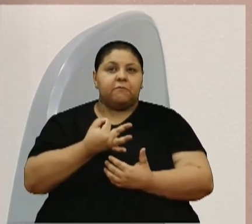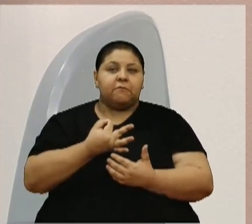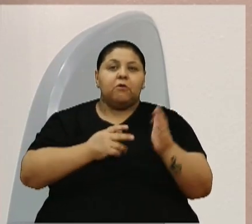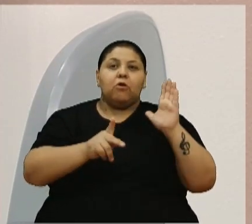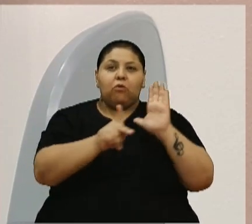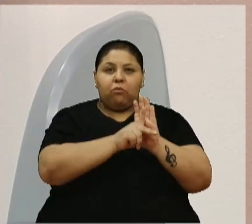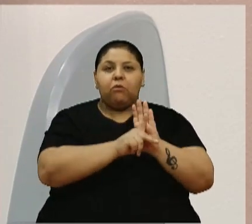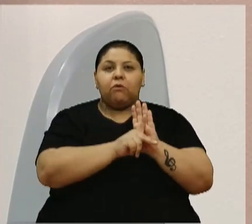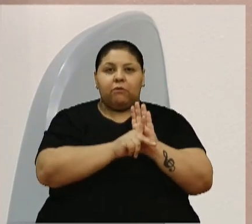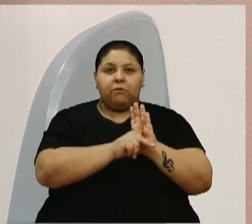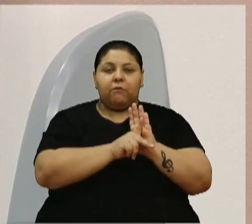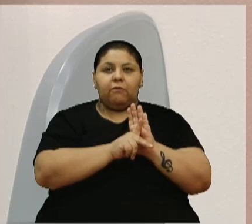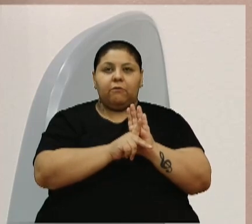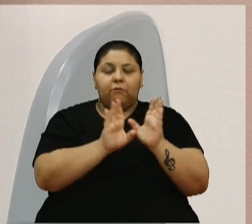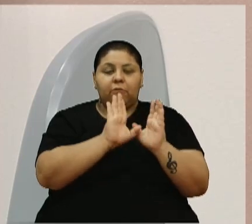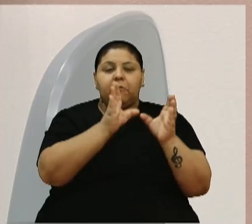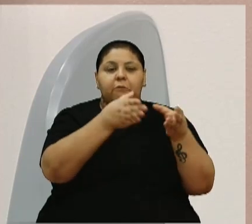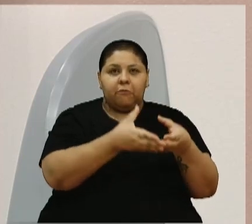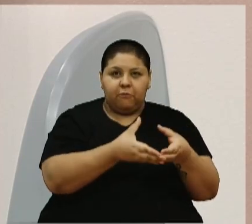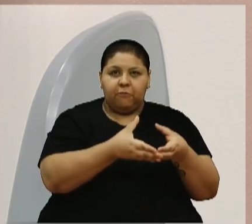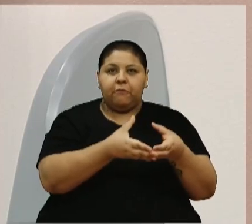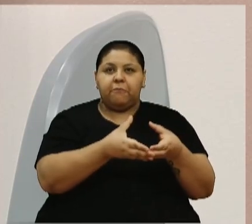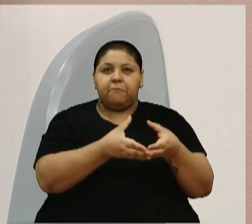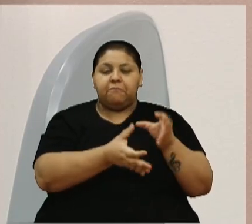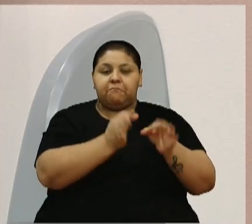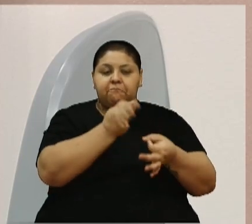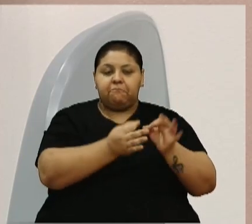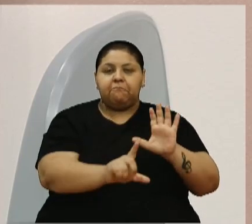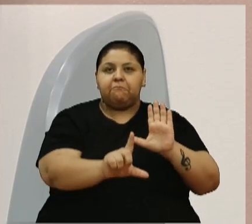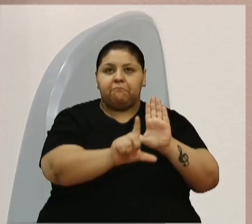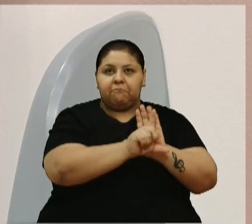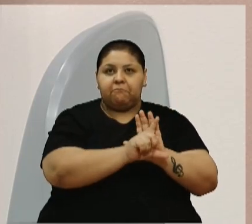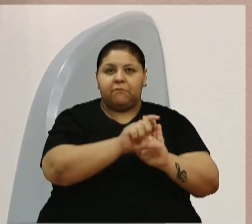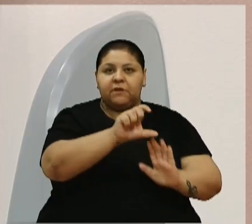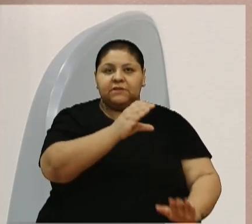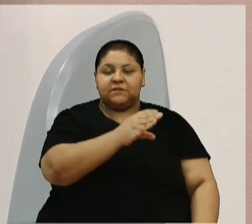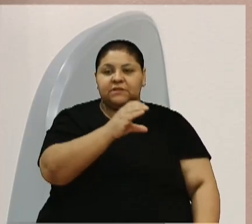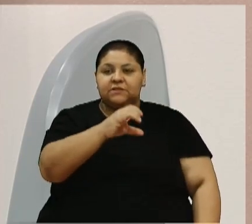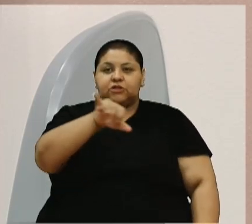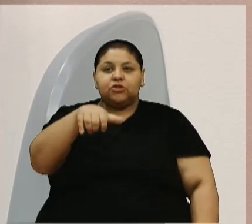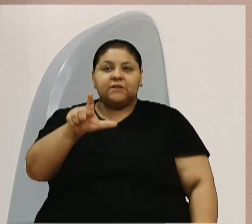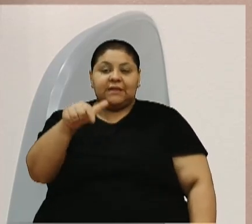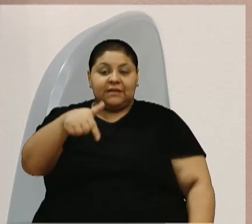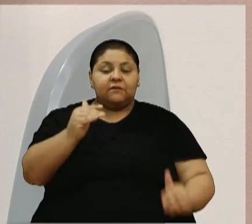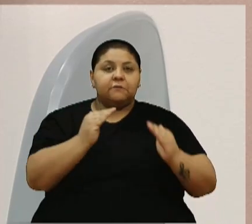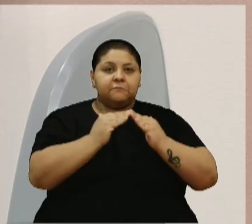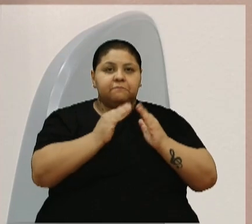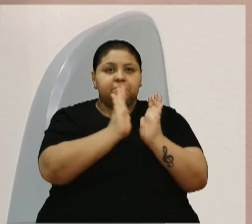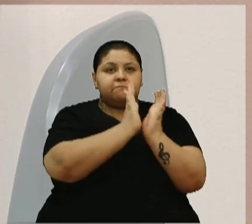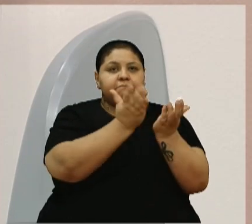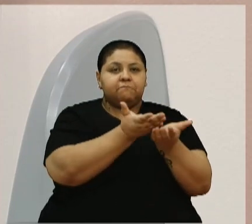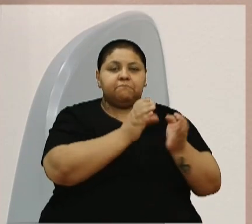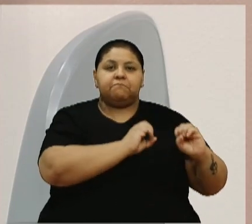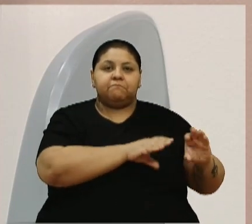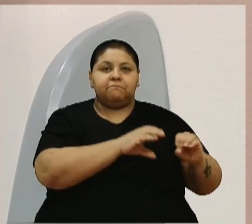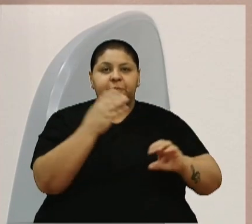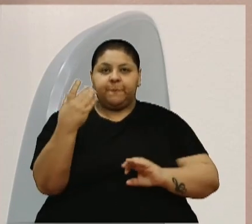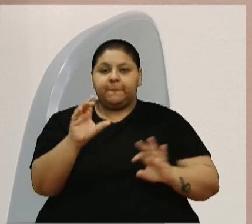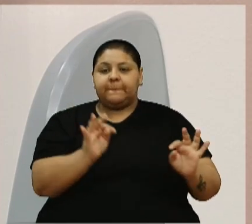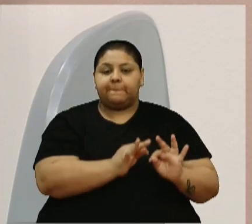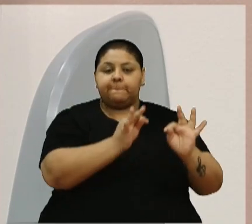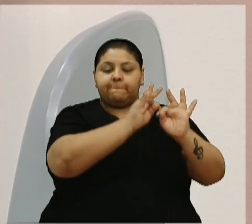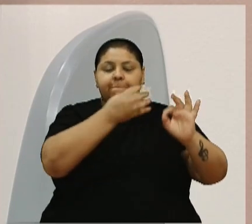constitucionalidade da Comissão de Constituição, Justiça e Legislação, a CCJL desta Casa, essa Comissão de Educação, Ciência,